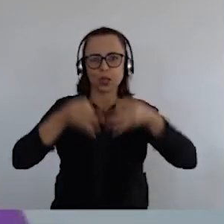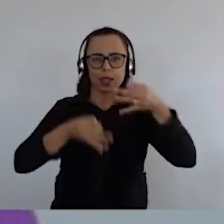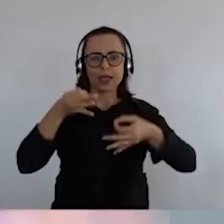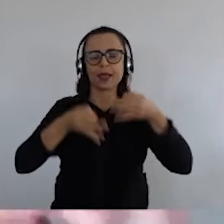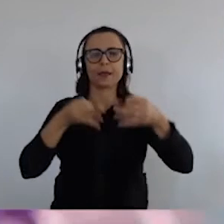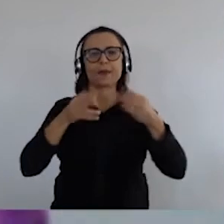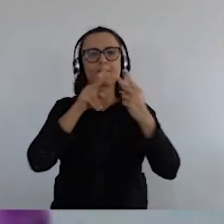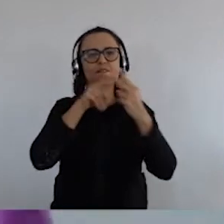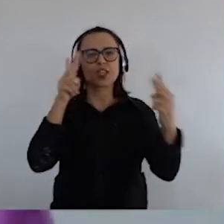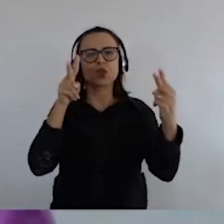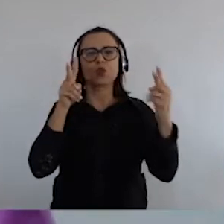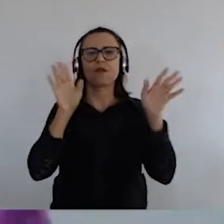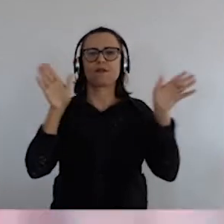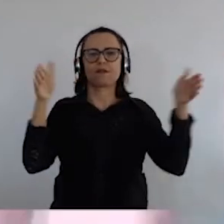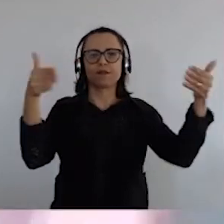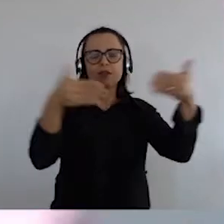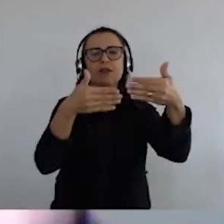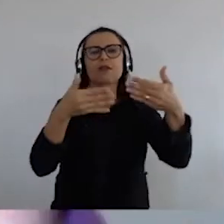fechadas,